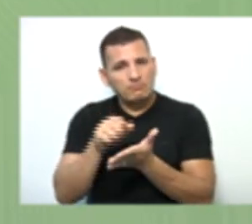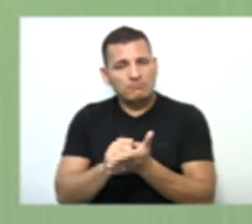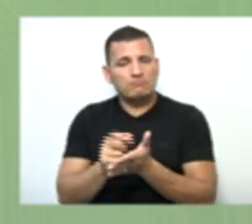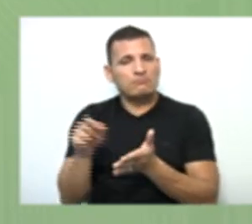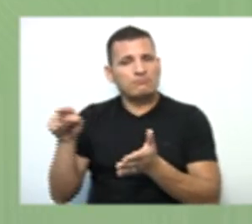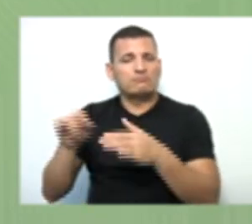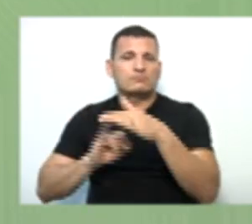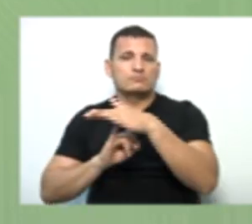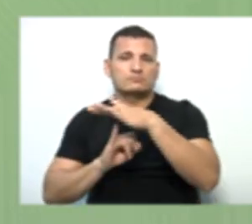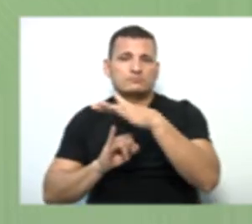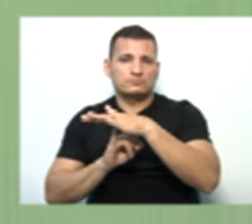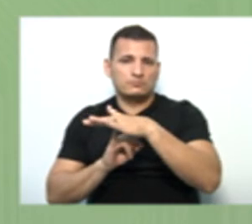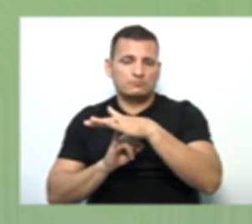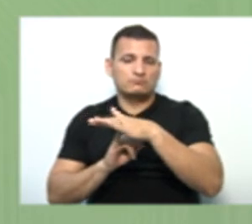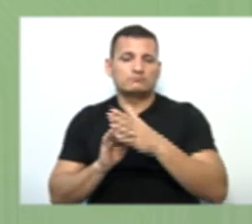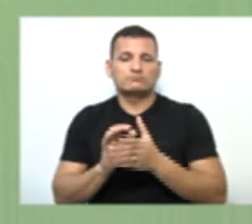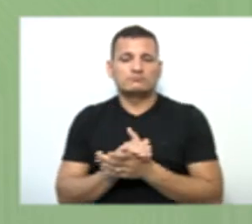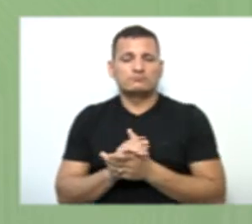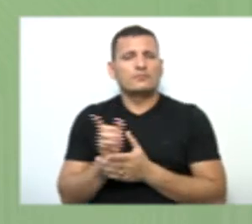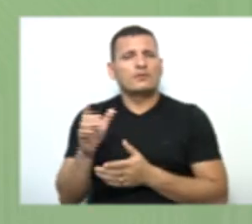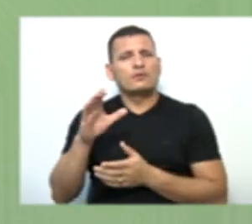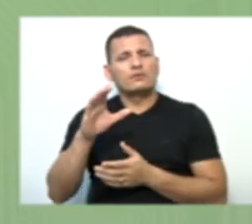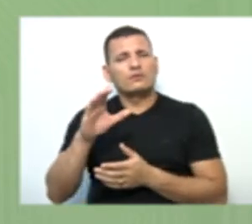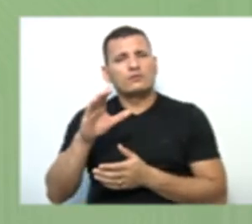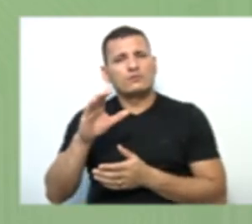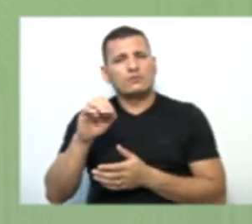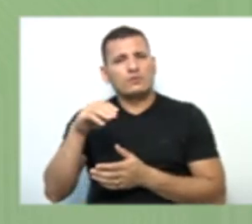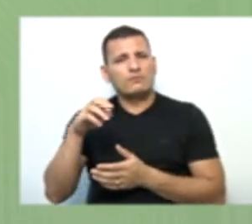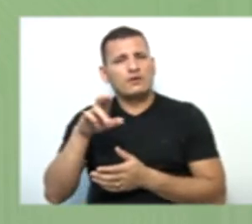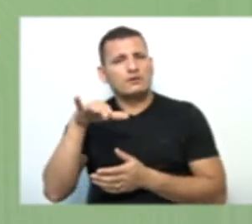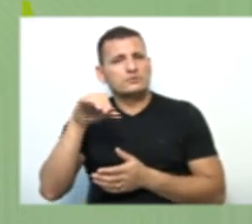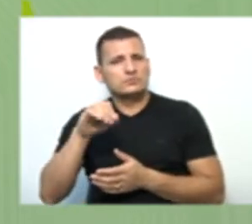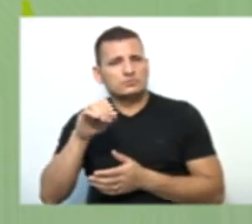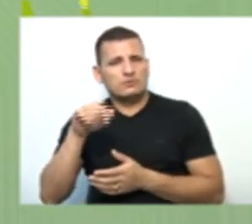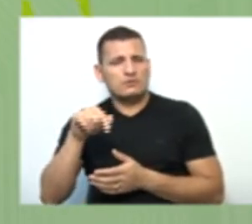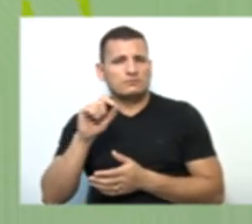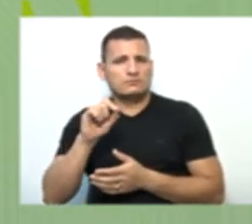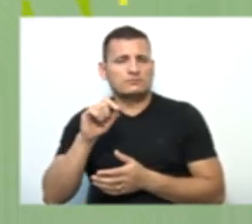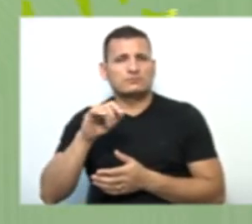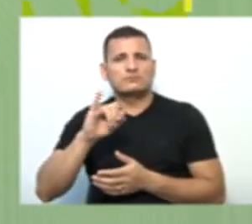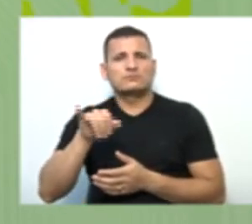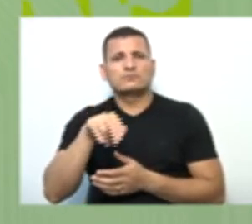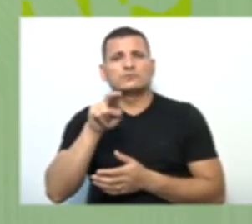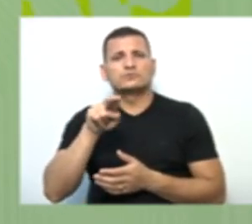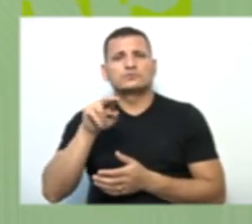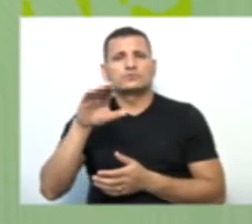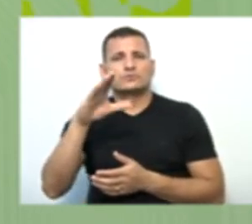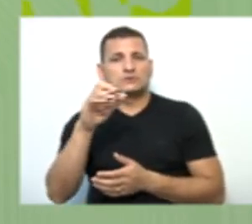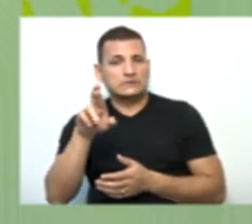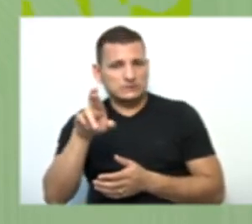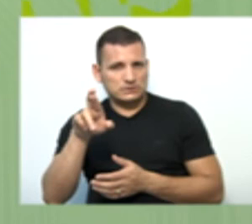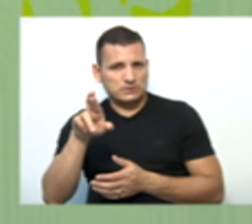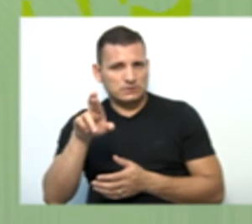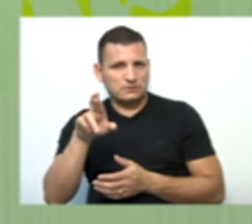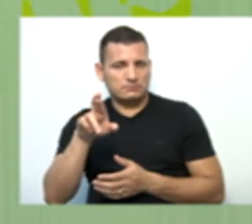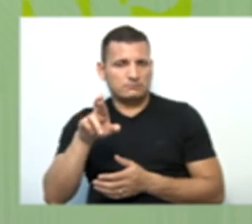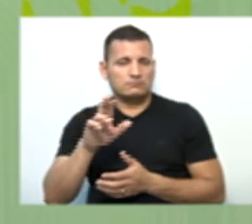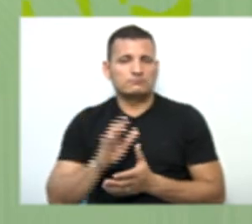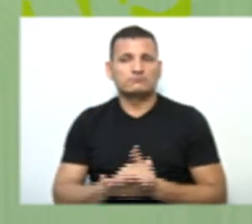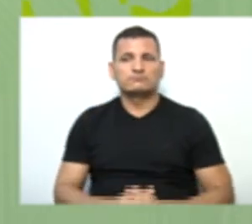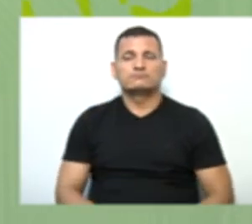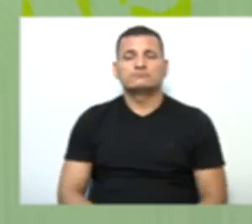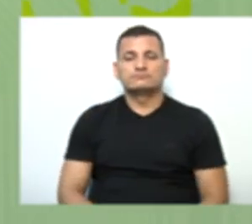do comércio. No caso, esse órgão do comércio é a JUSER, Junta Comercial do Estado